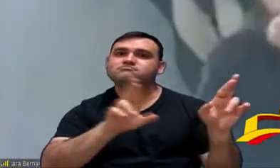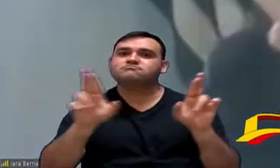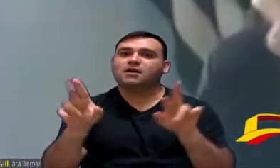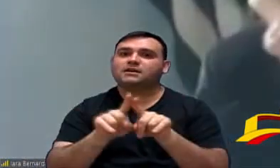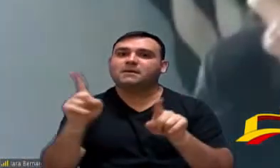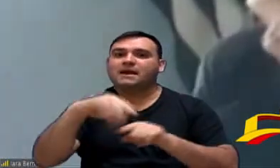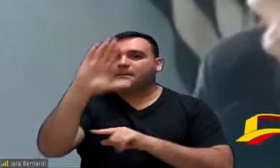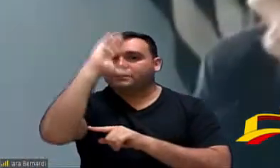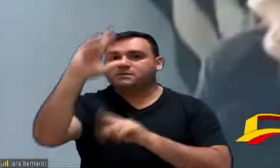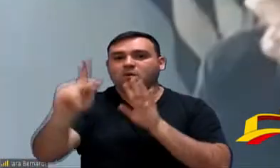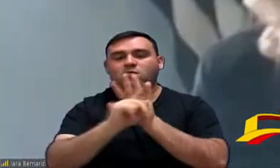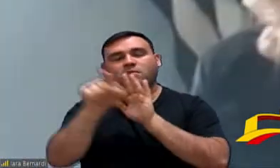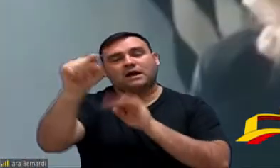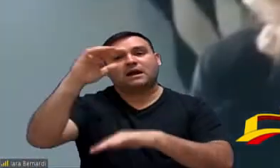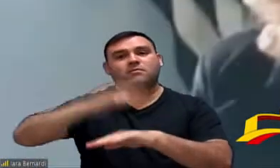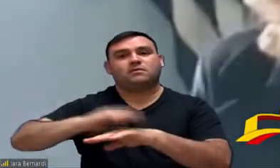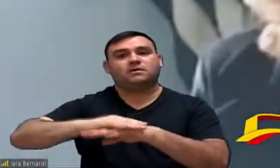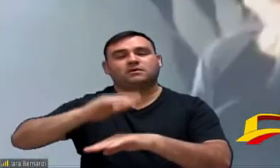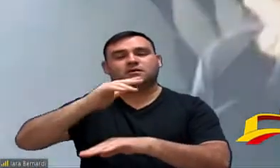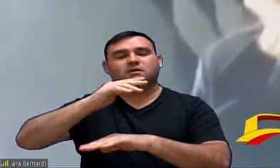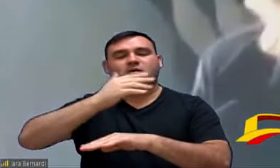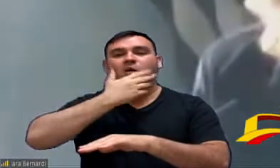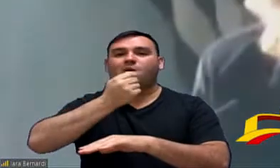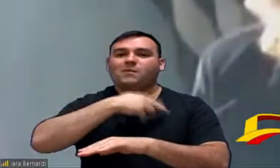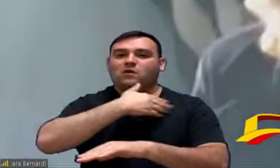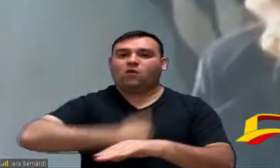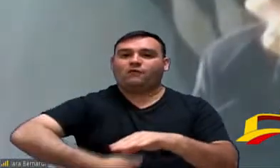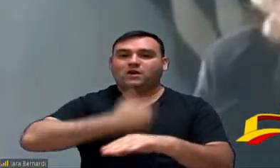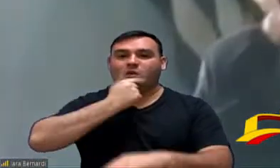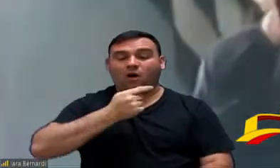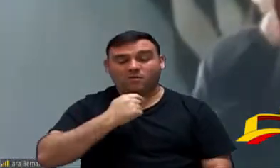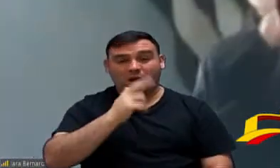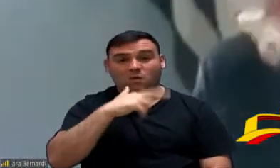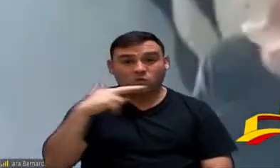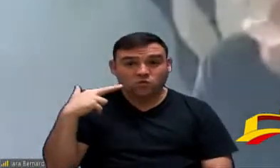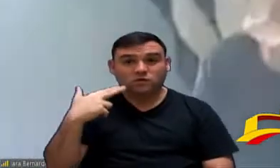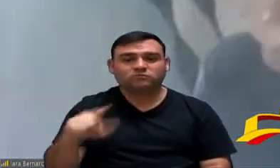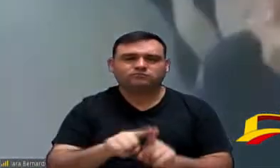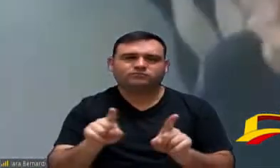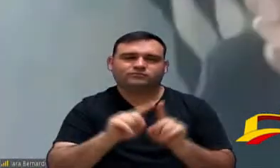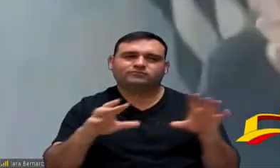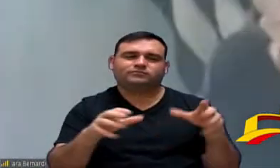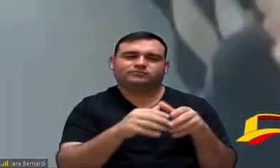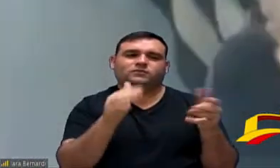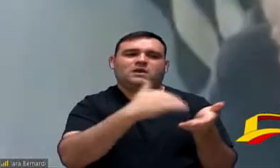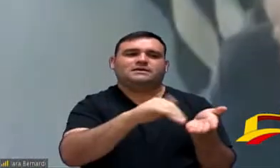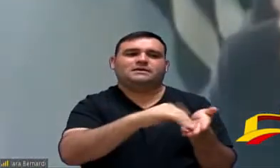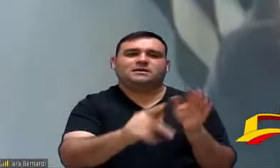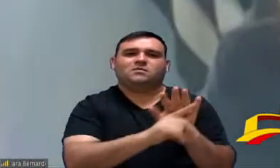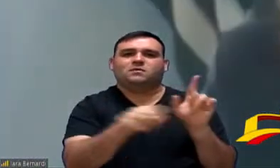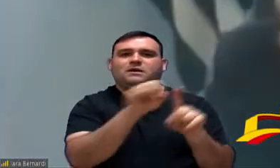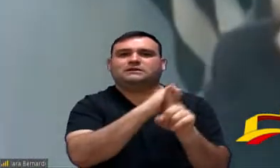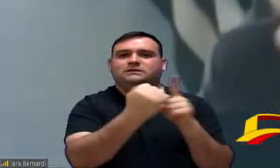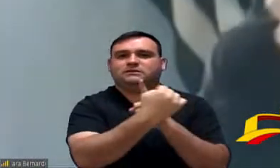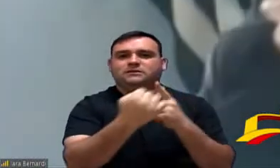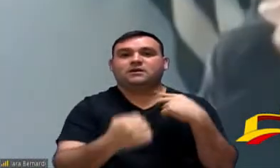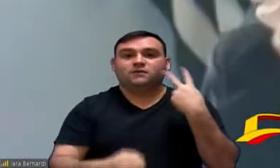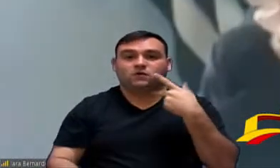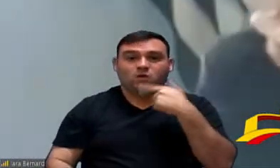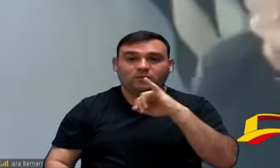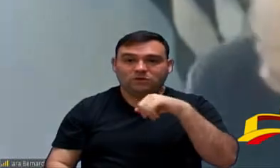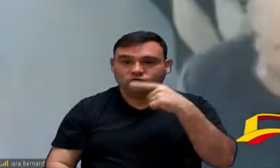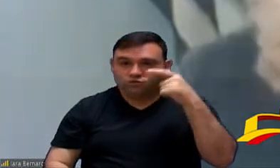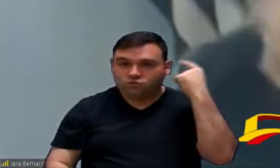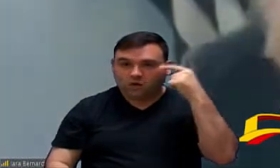das prioridades também do governo do prefeito Manga e da Secretaria de Assistência Social. Vereador Donizete,